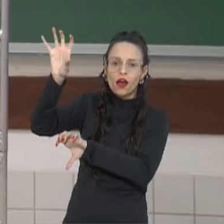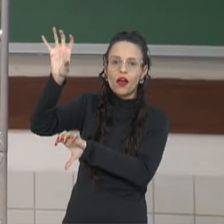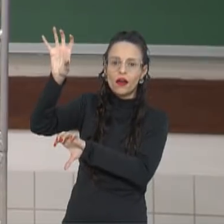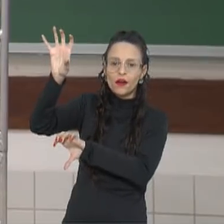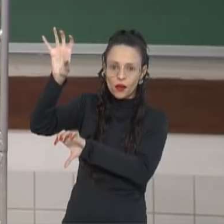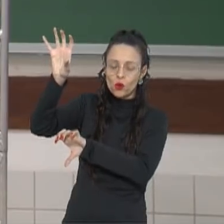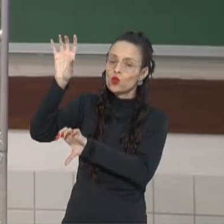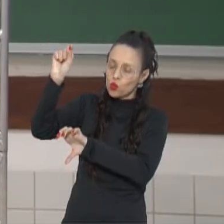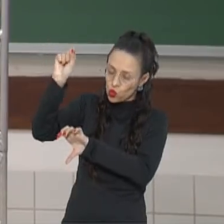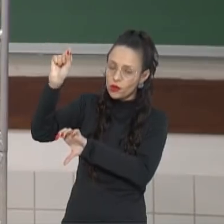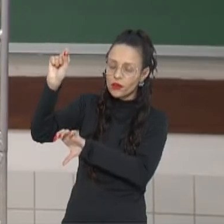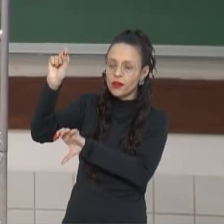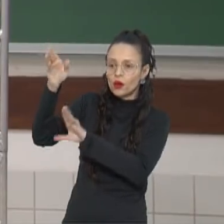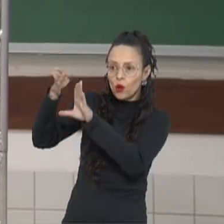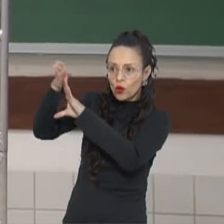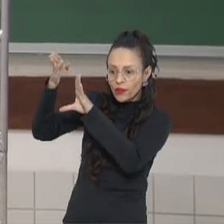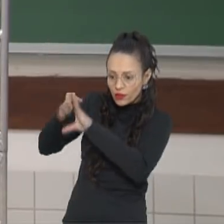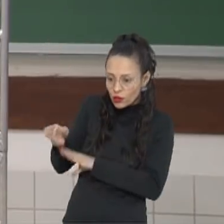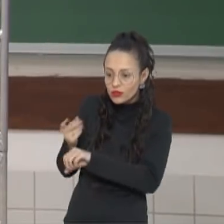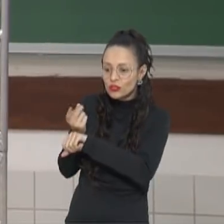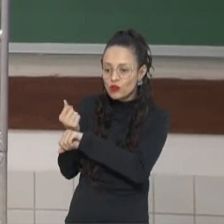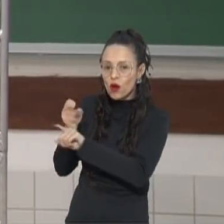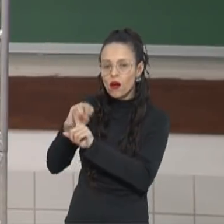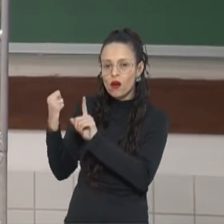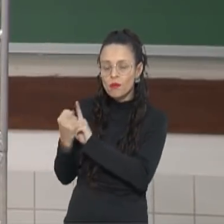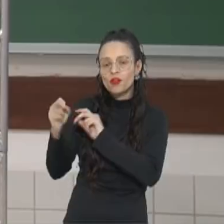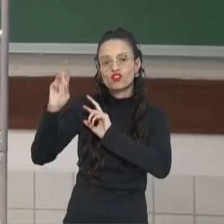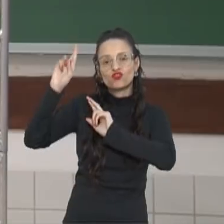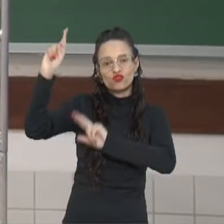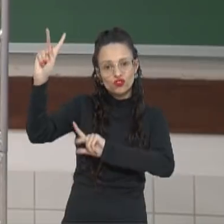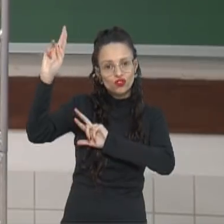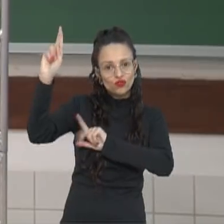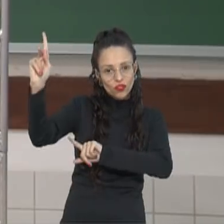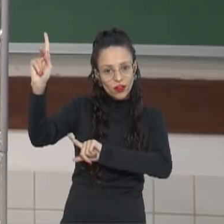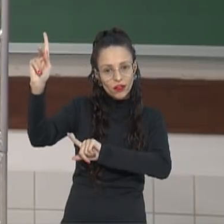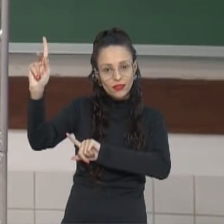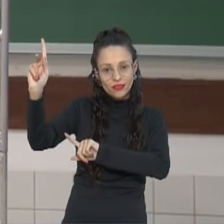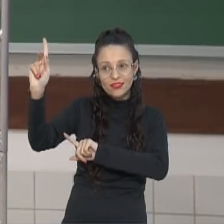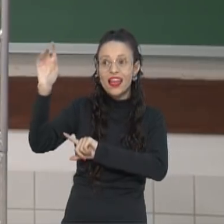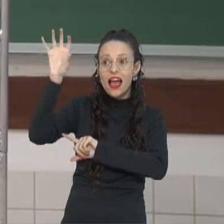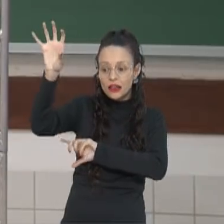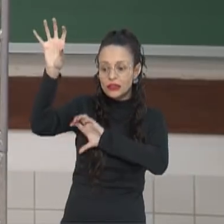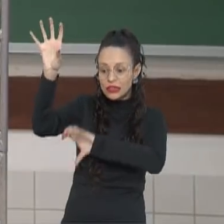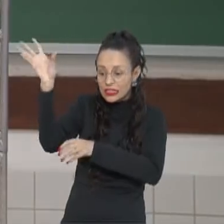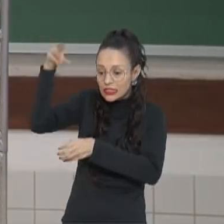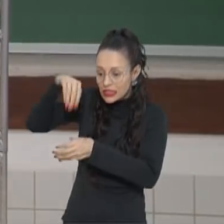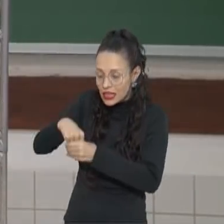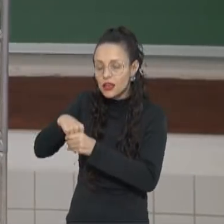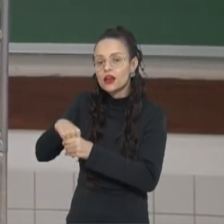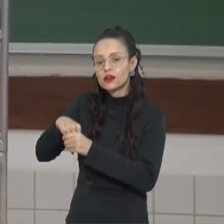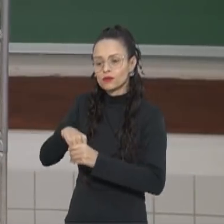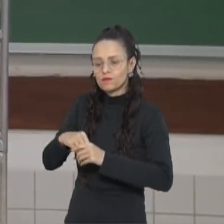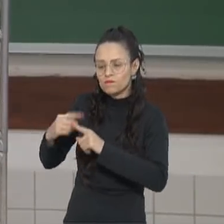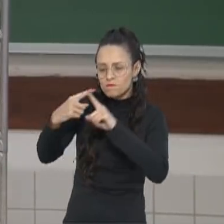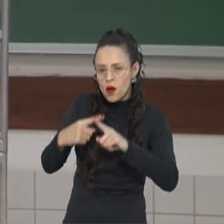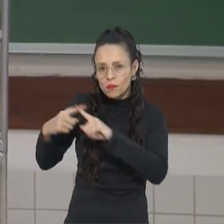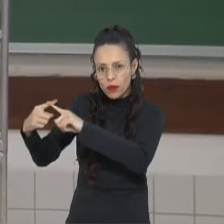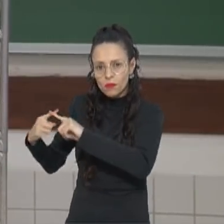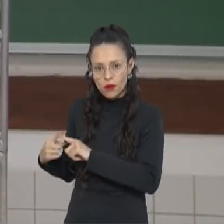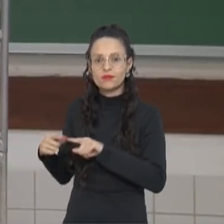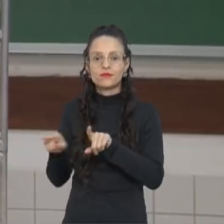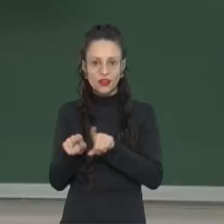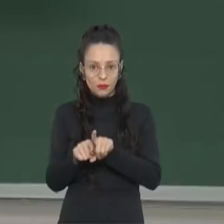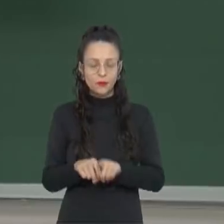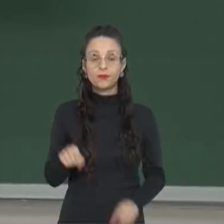com orientações socioeconômicas diferentes. Disputas internas aconteceram. Então tá ali, ó. No Vietnã